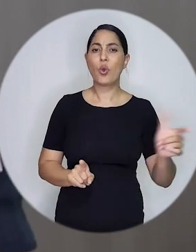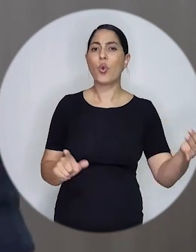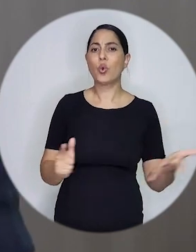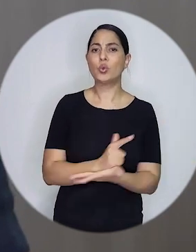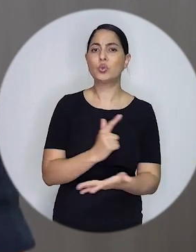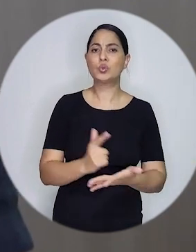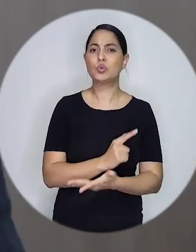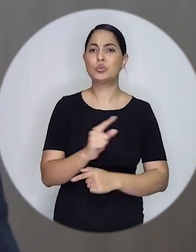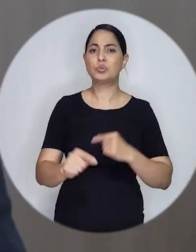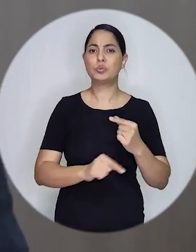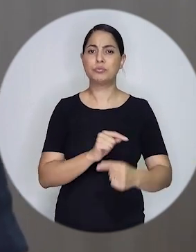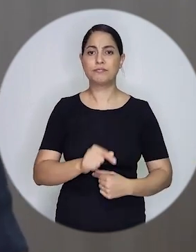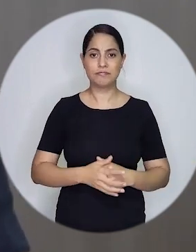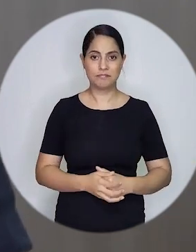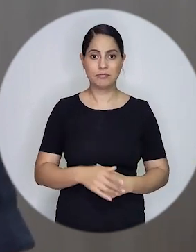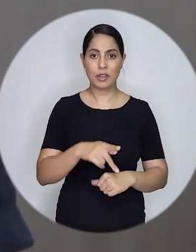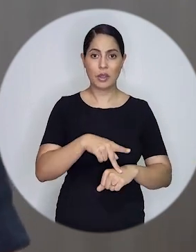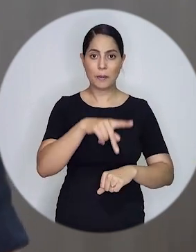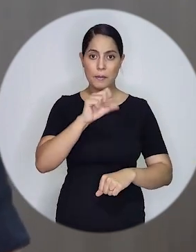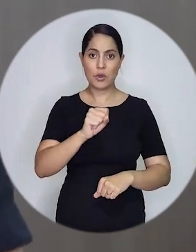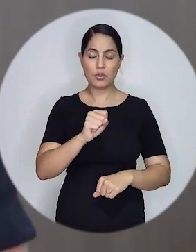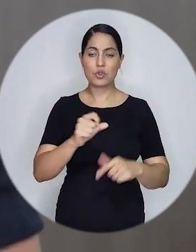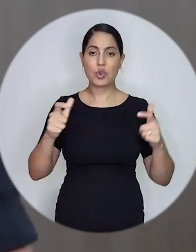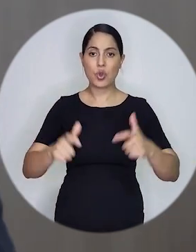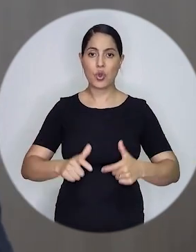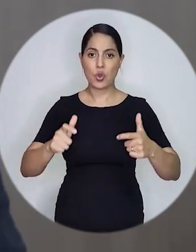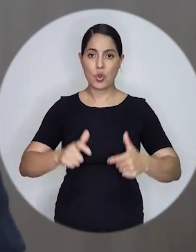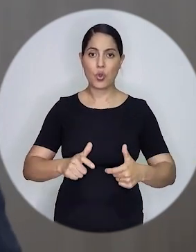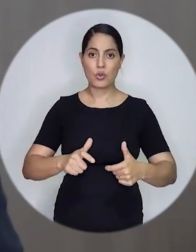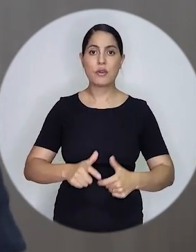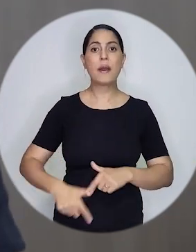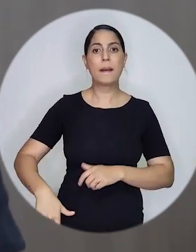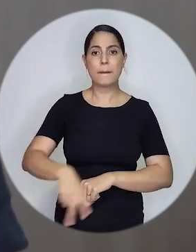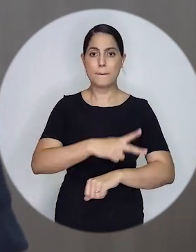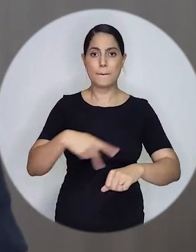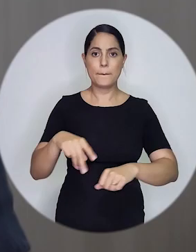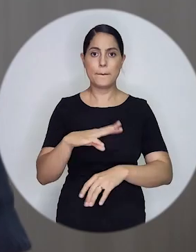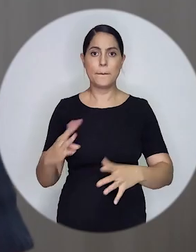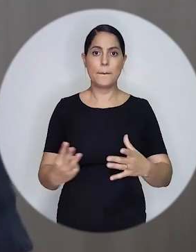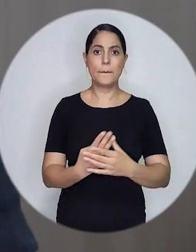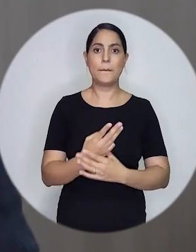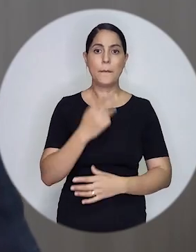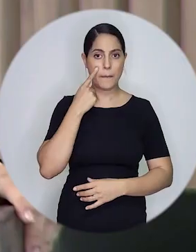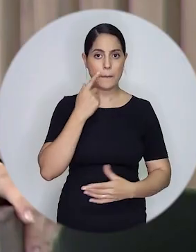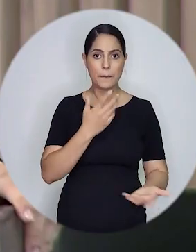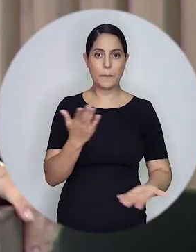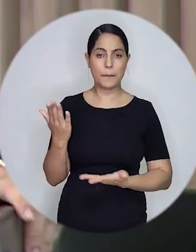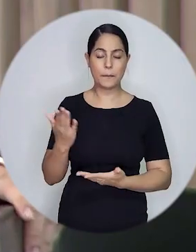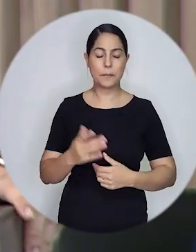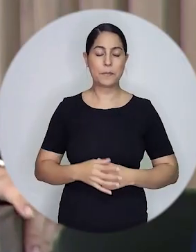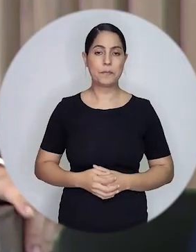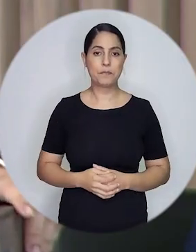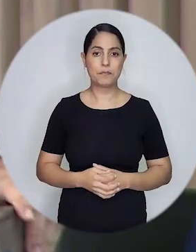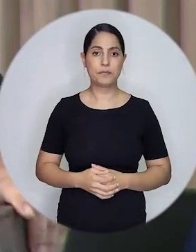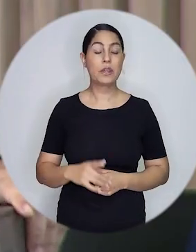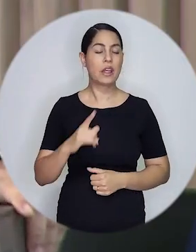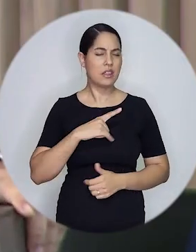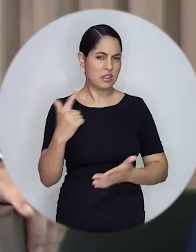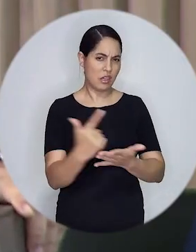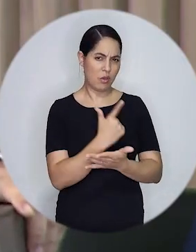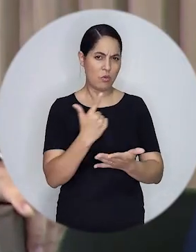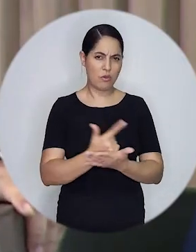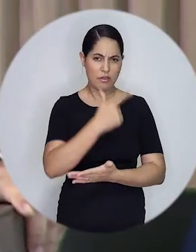livro aborda a validação dos títulos de pós-graduação obtidos nos países do Mercosul. Veja. O livro, num